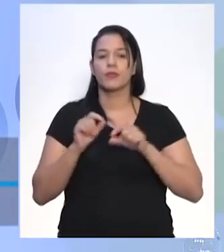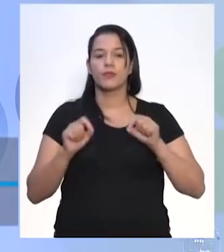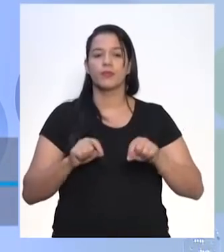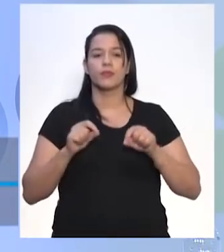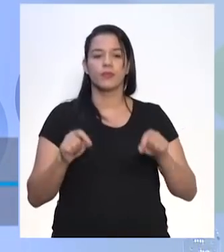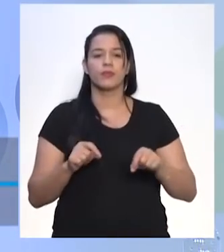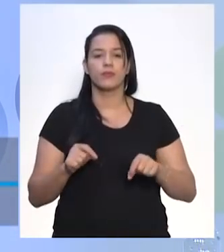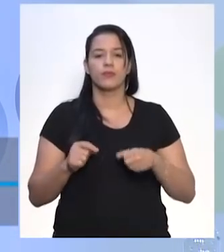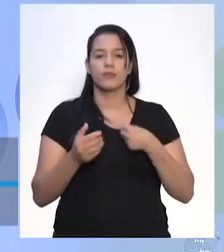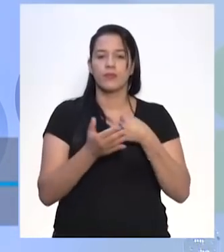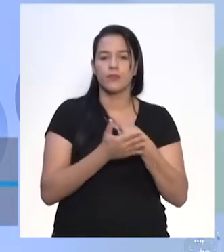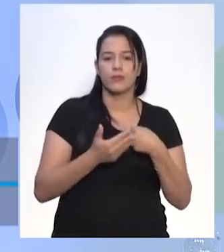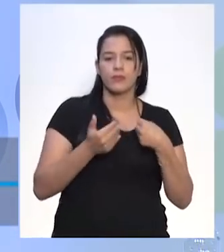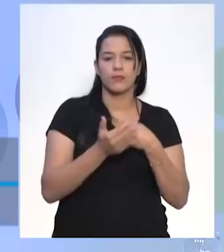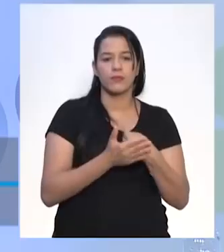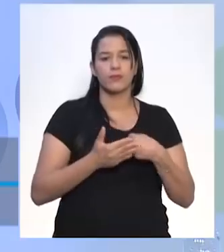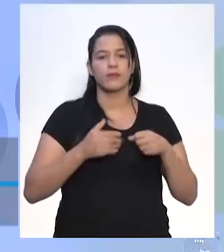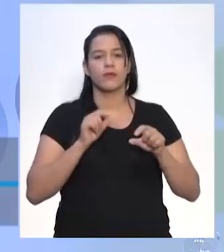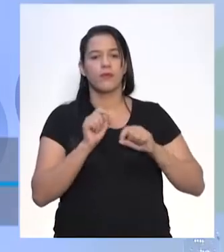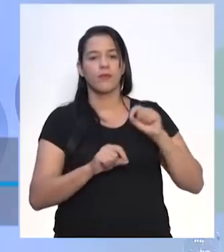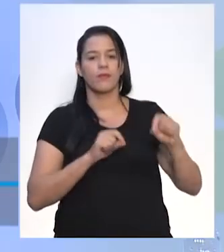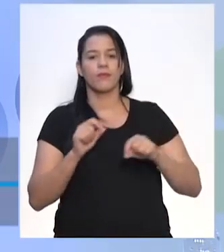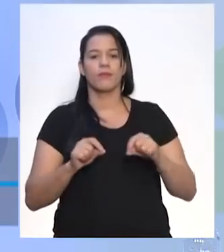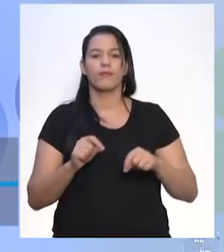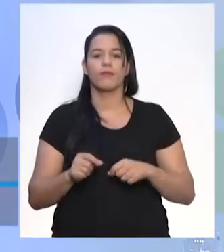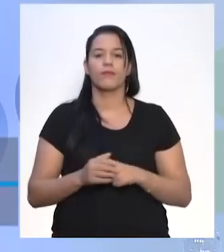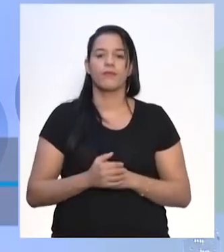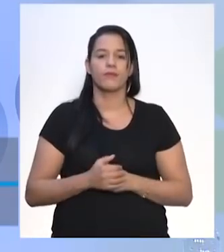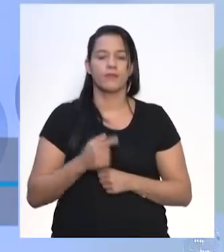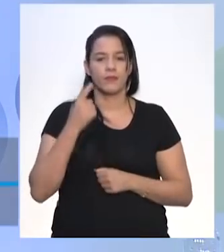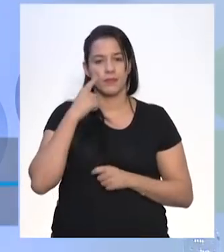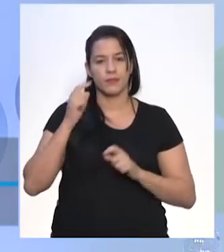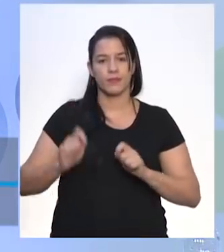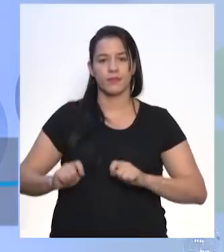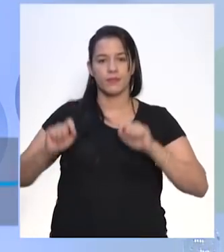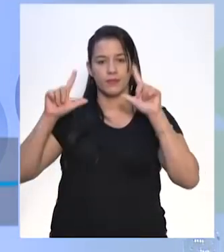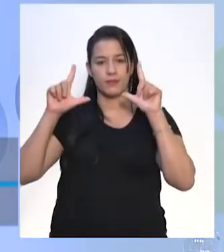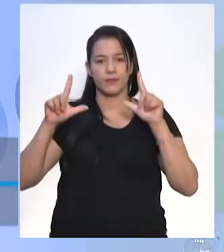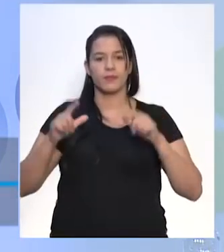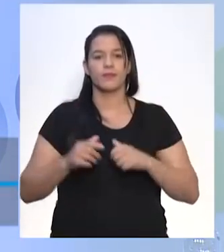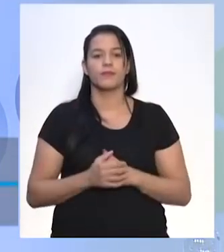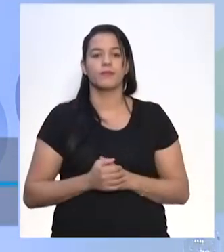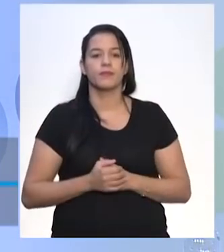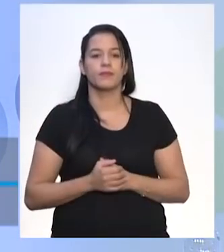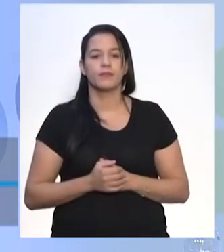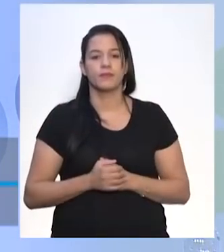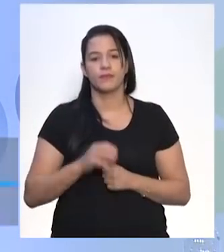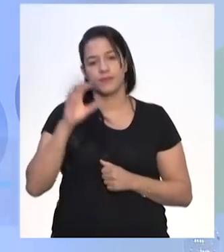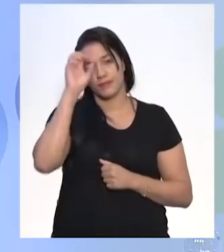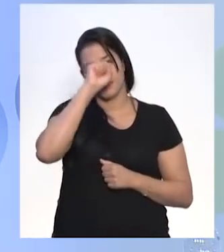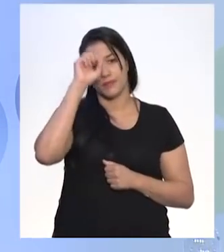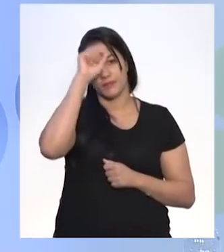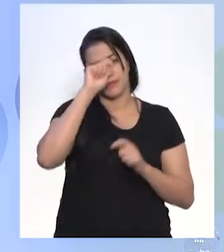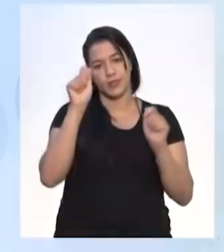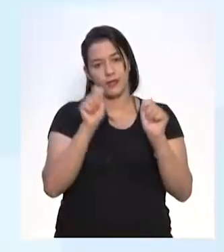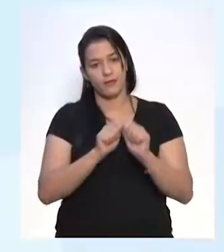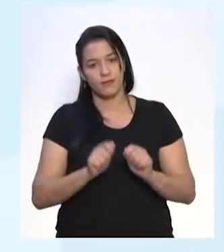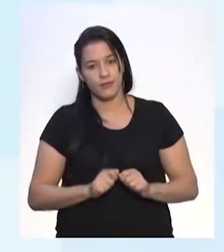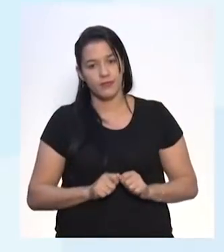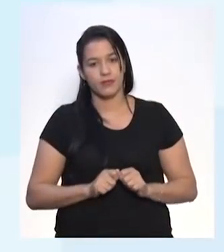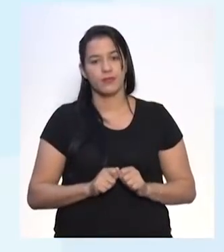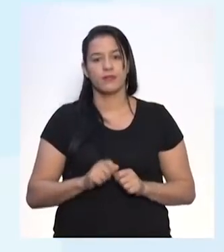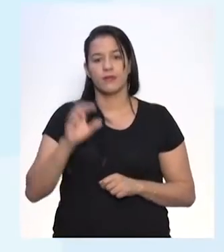sobre quais foram os pilares que a gente tratou hoje. Vejam aí. Aprender a fazer